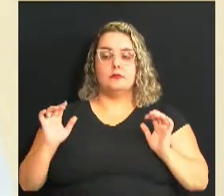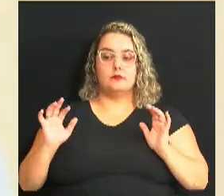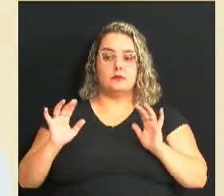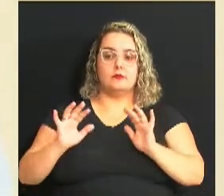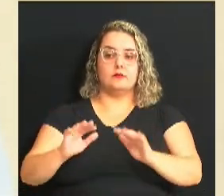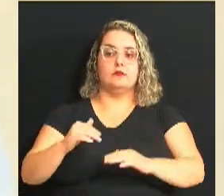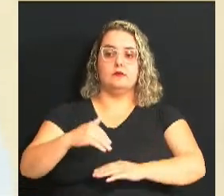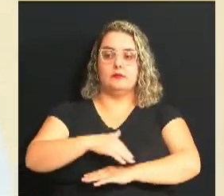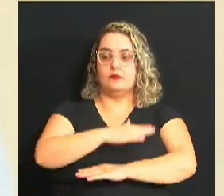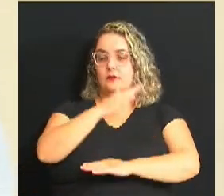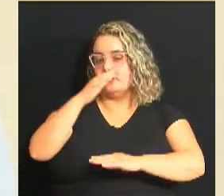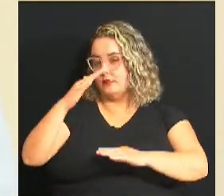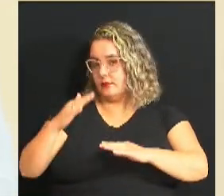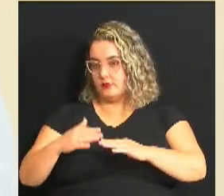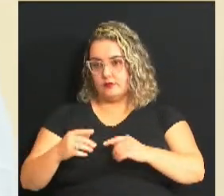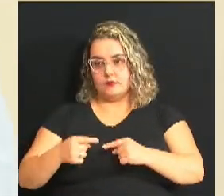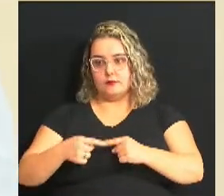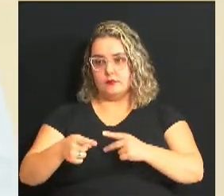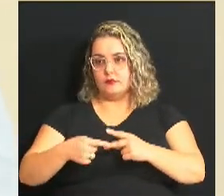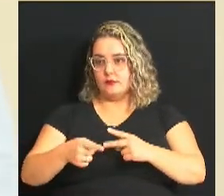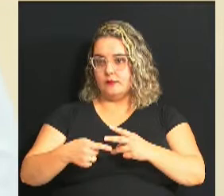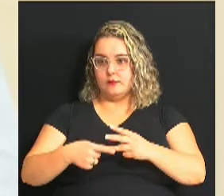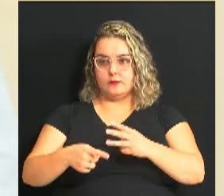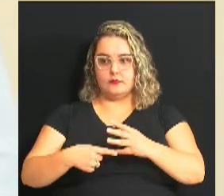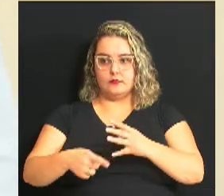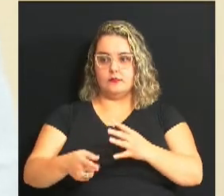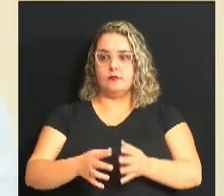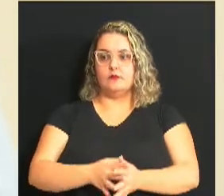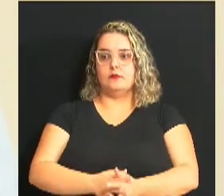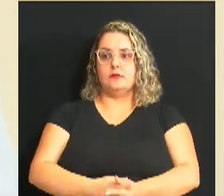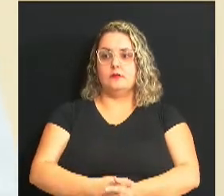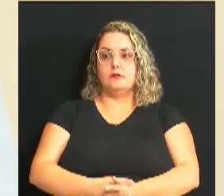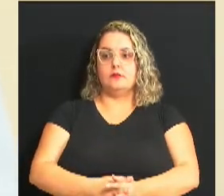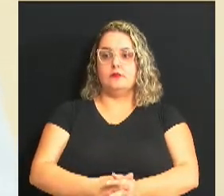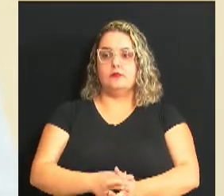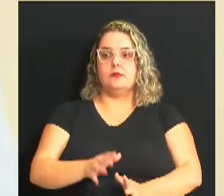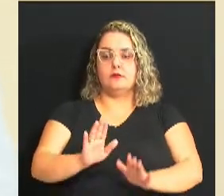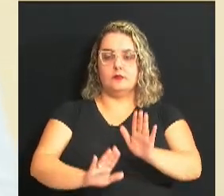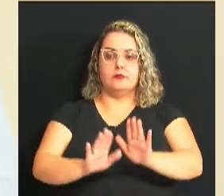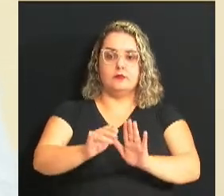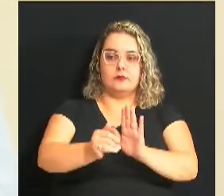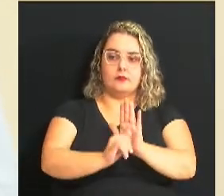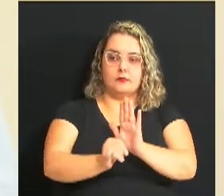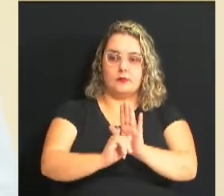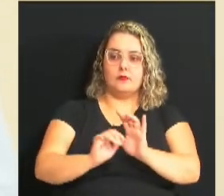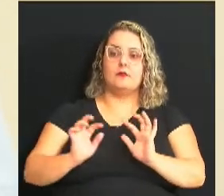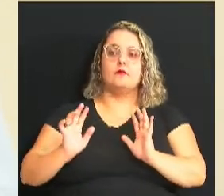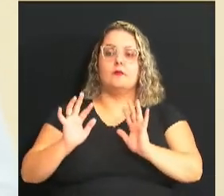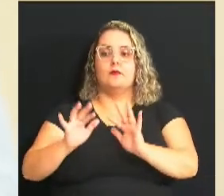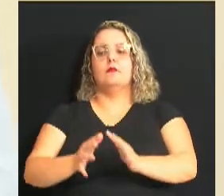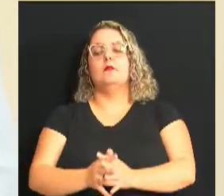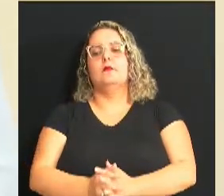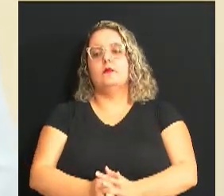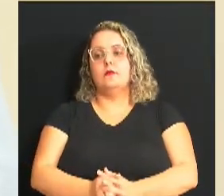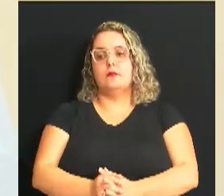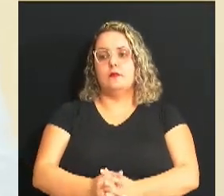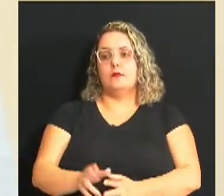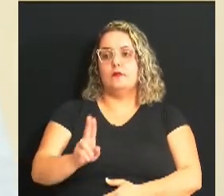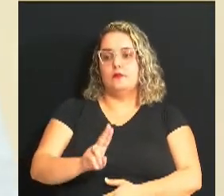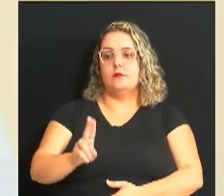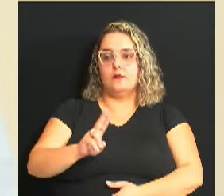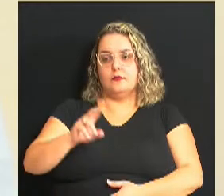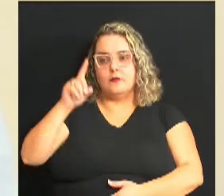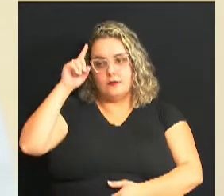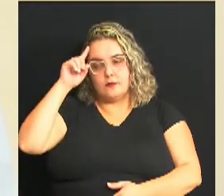toda a semana. A gente costuma fazer editais públicos para ocupar as datas. Então,